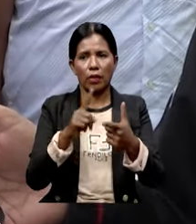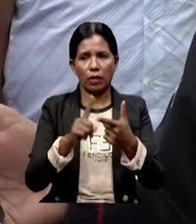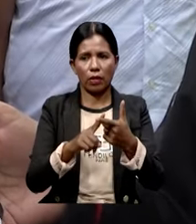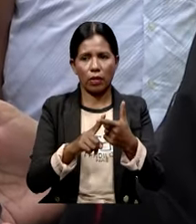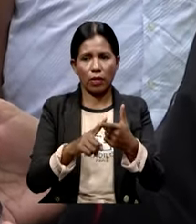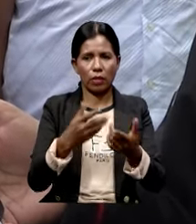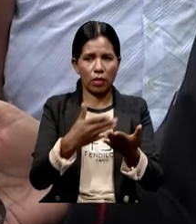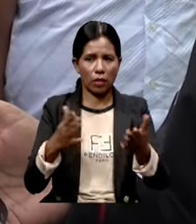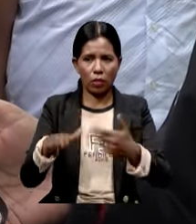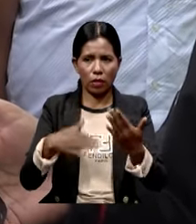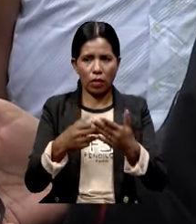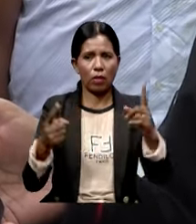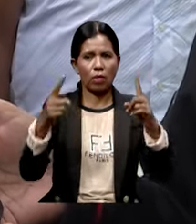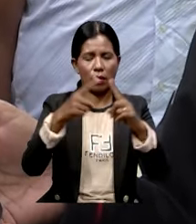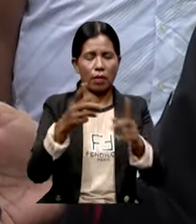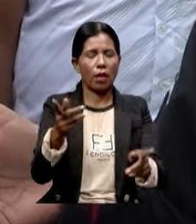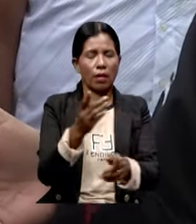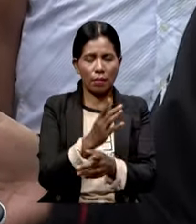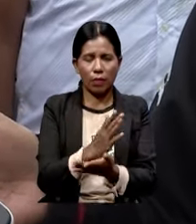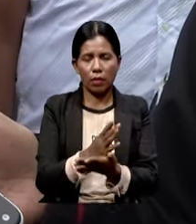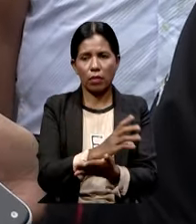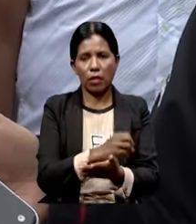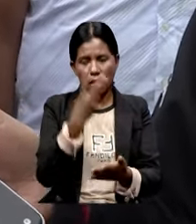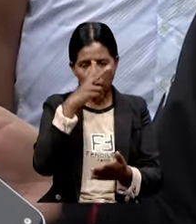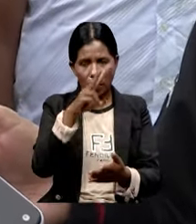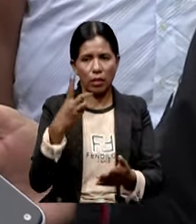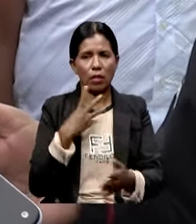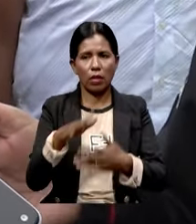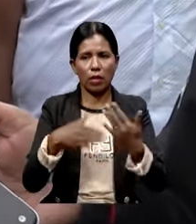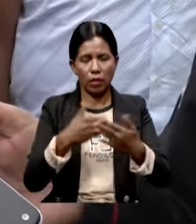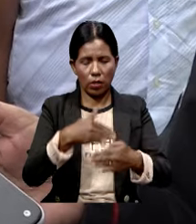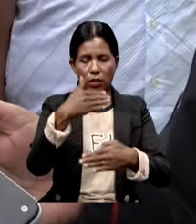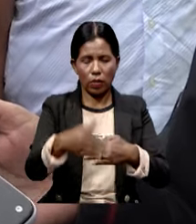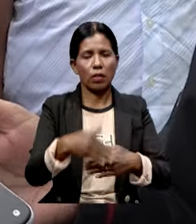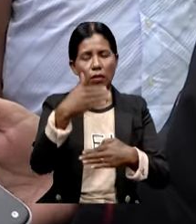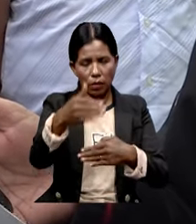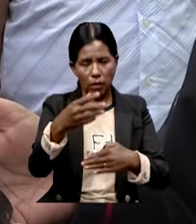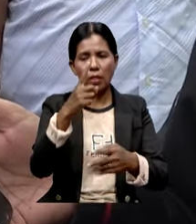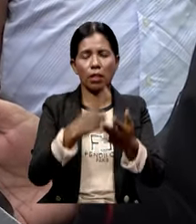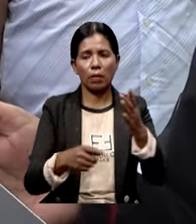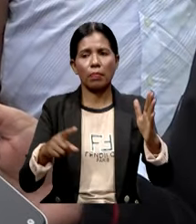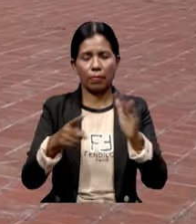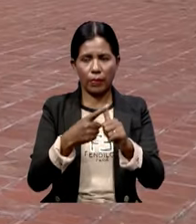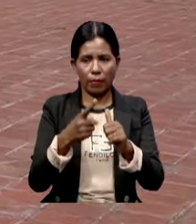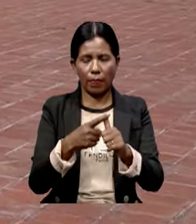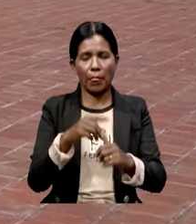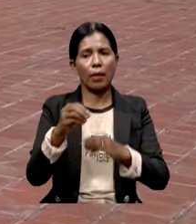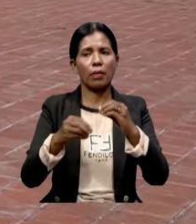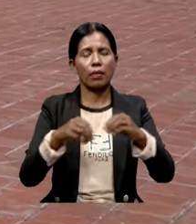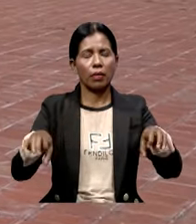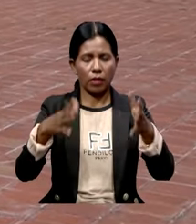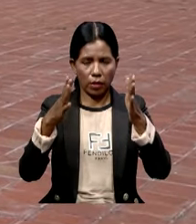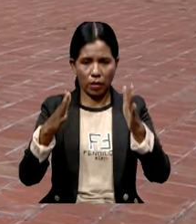instalação do equipamento, depois vai a prevenção, vai a operação, tem que ser fazer realmente sair uma catalava. Além de não com o recurso